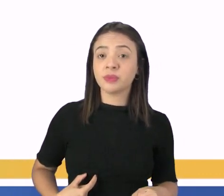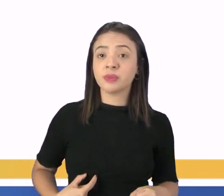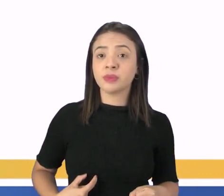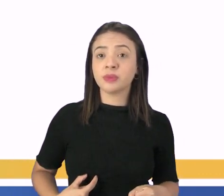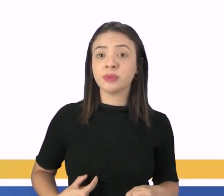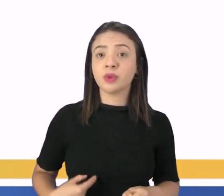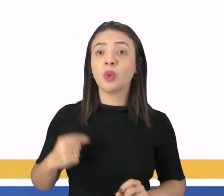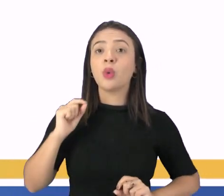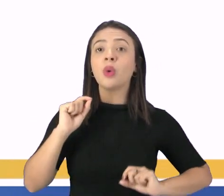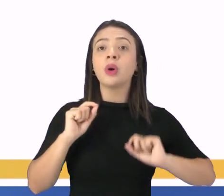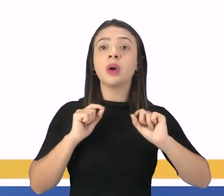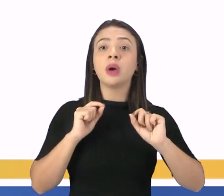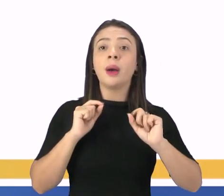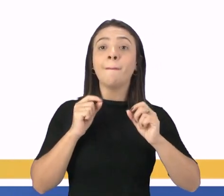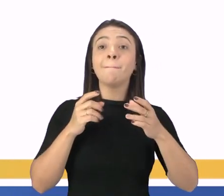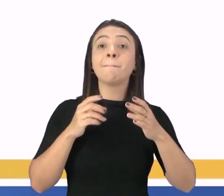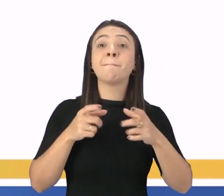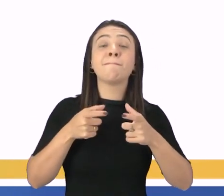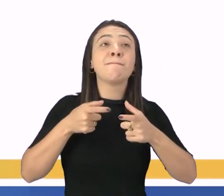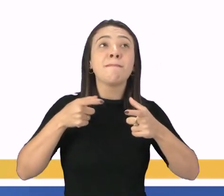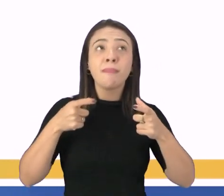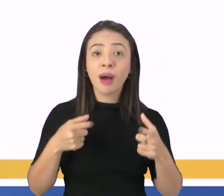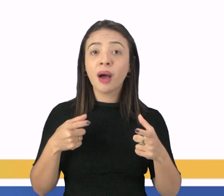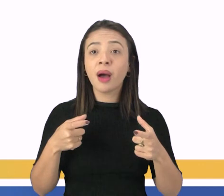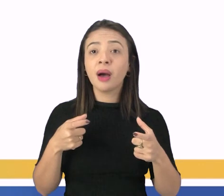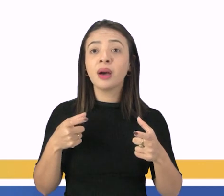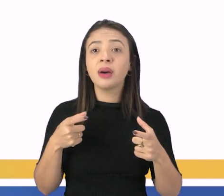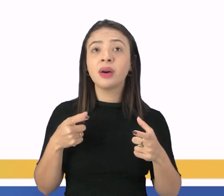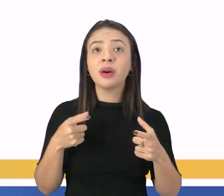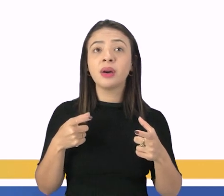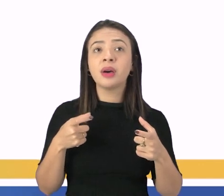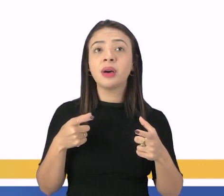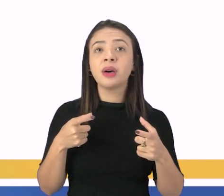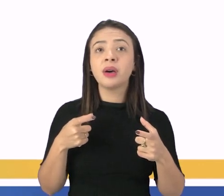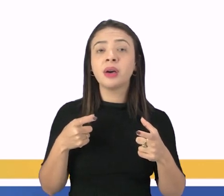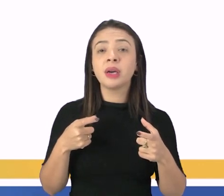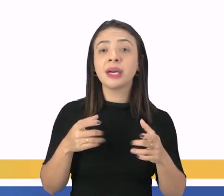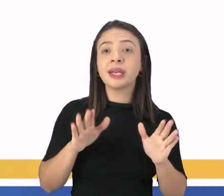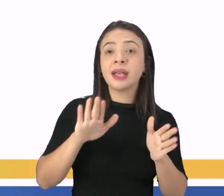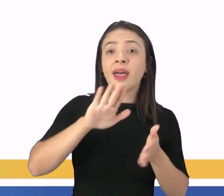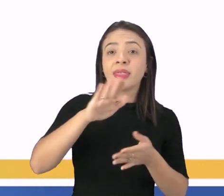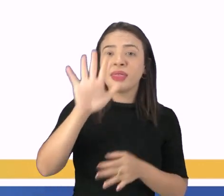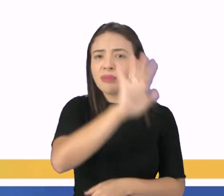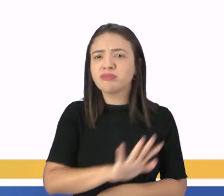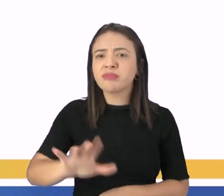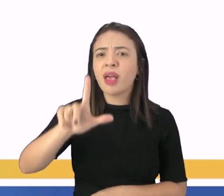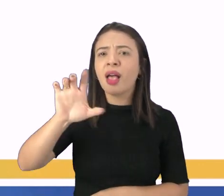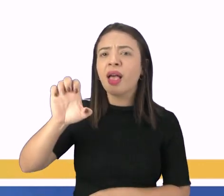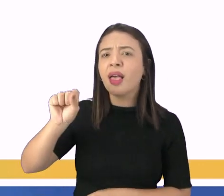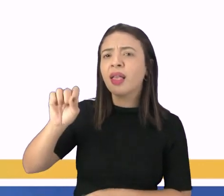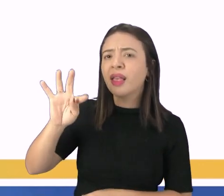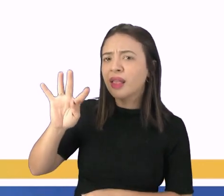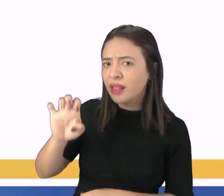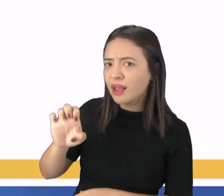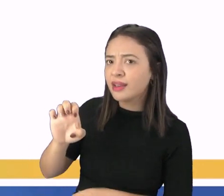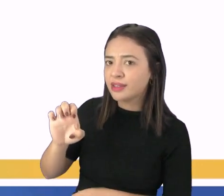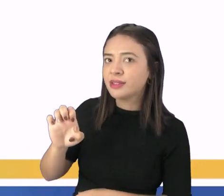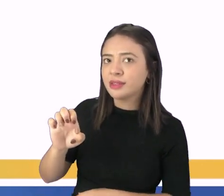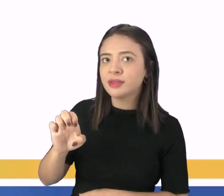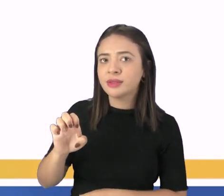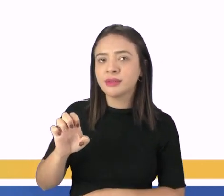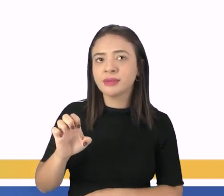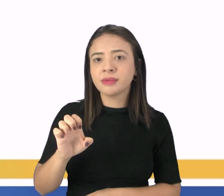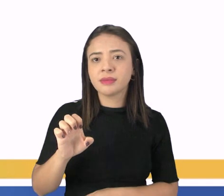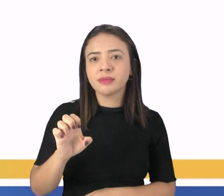China, estão concentrados na sua parte leste, ou, melhor dizendo, no entorno do Mar